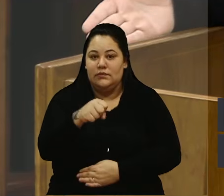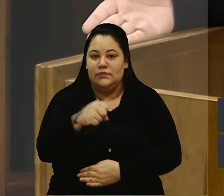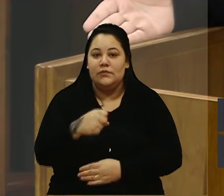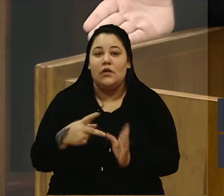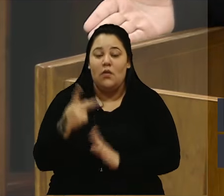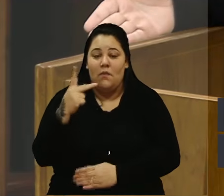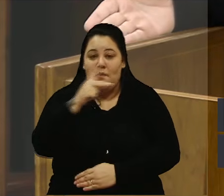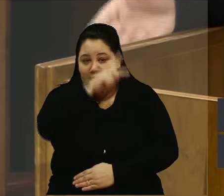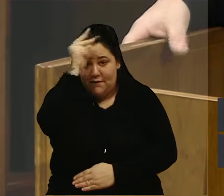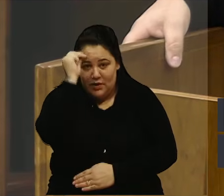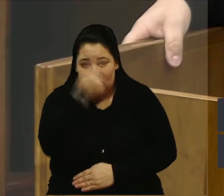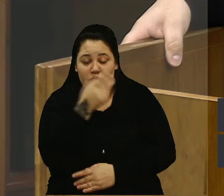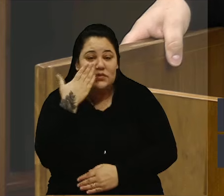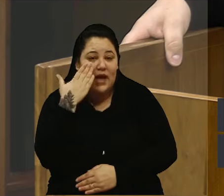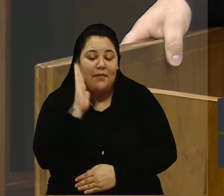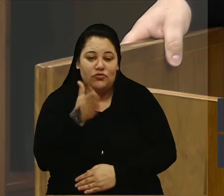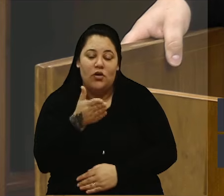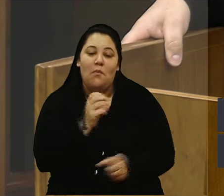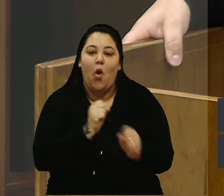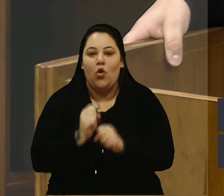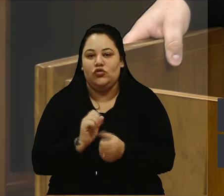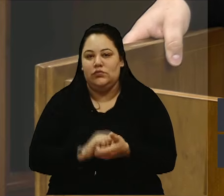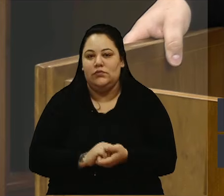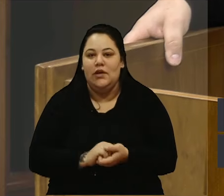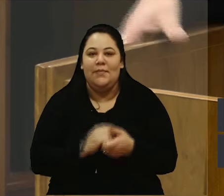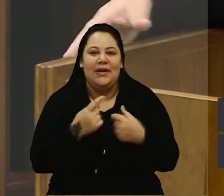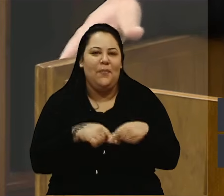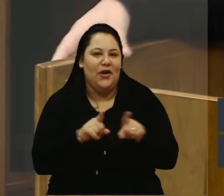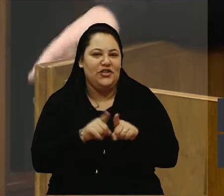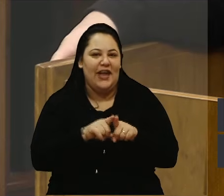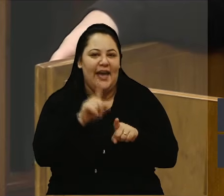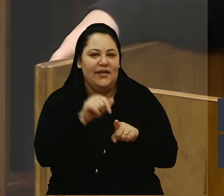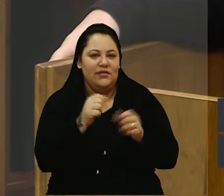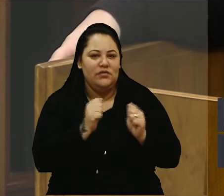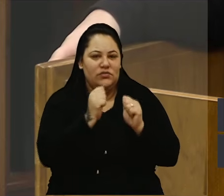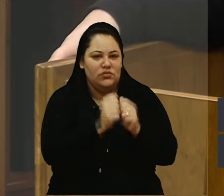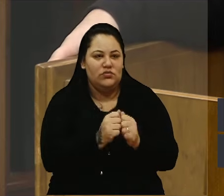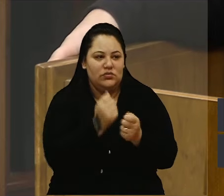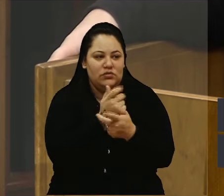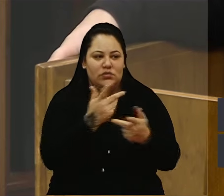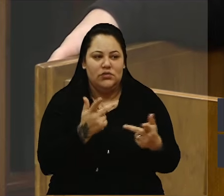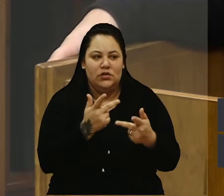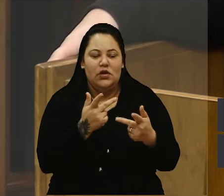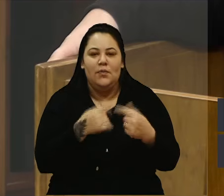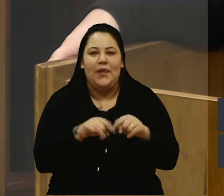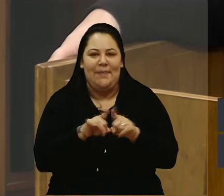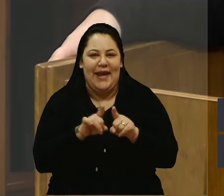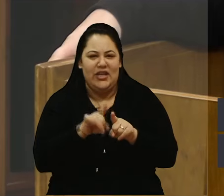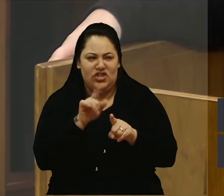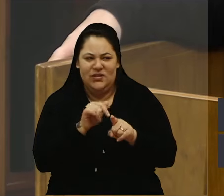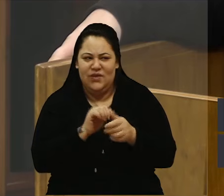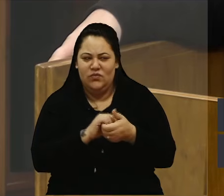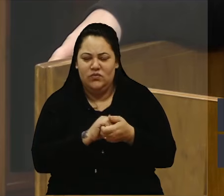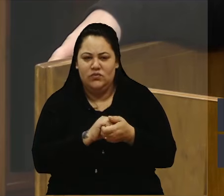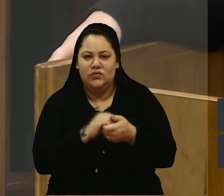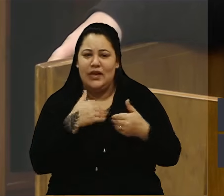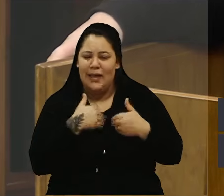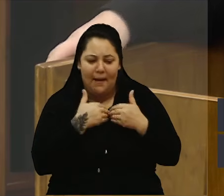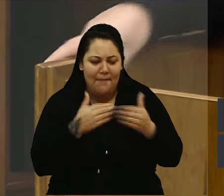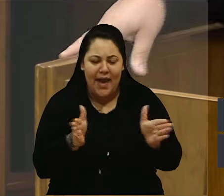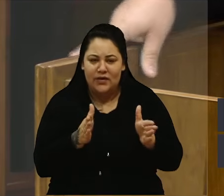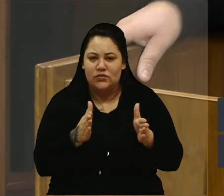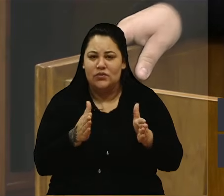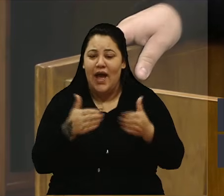sabe que pode isso. Bom, paralelo a isso, nós temos o Hospital Saúde que está disposto, tá, a abrir